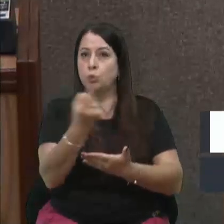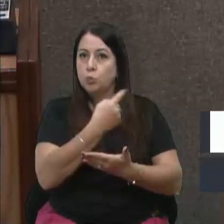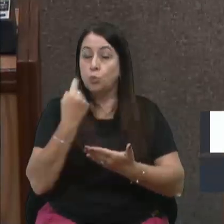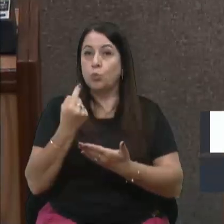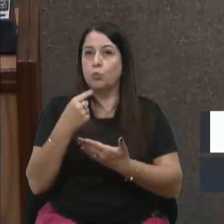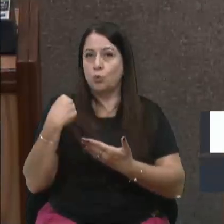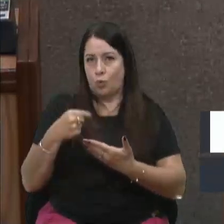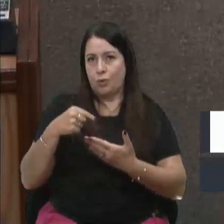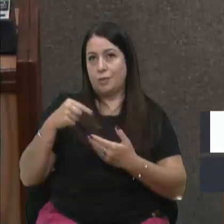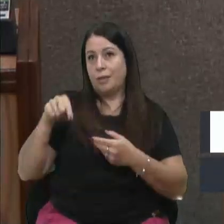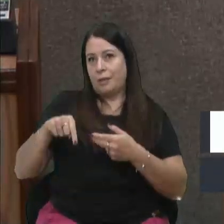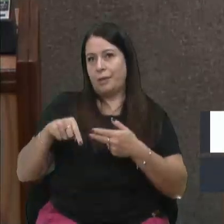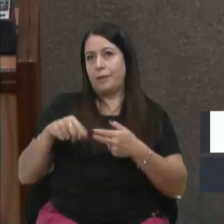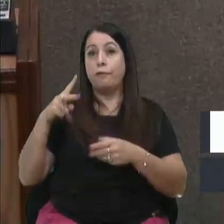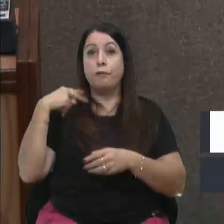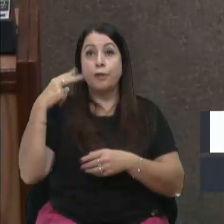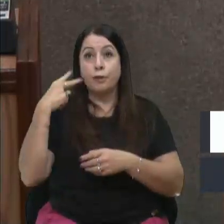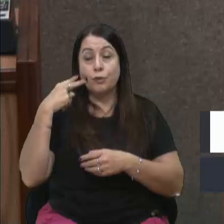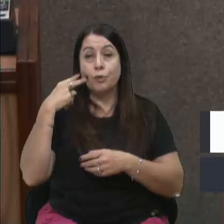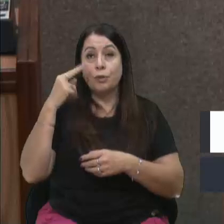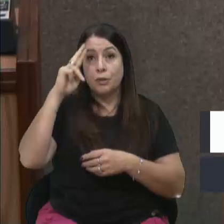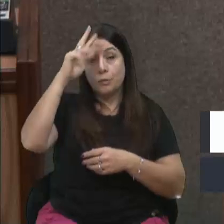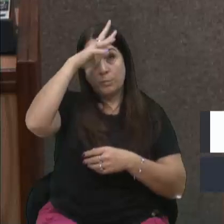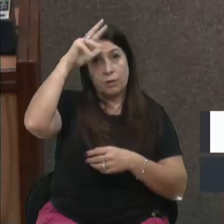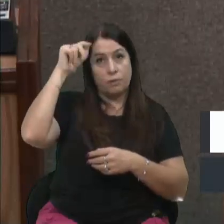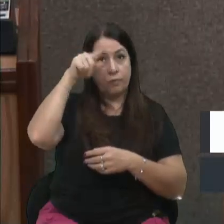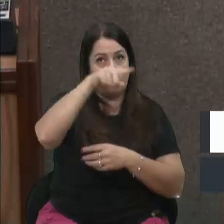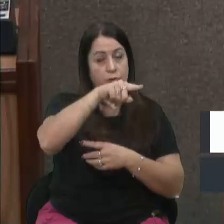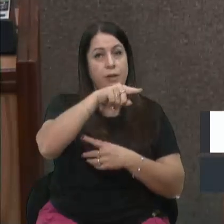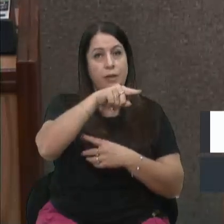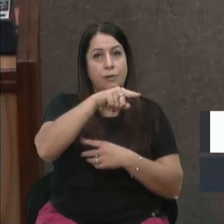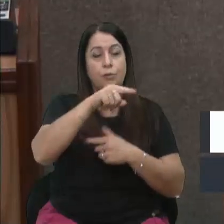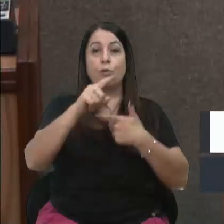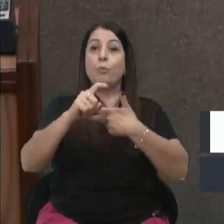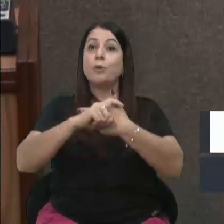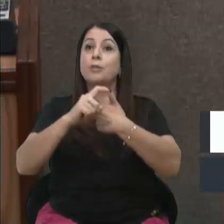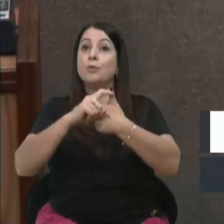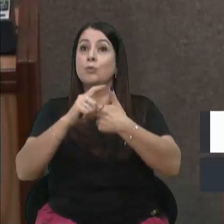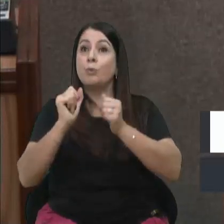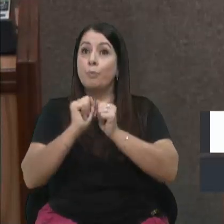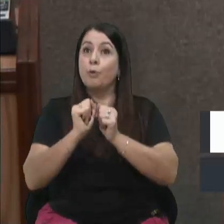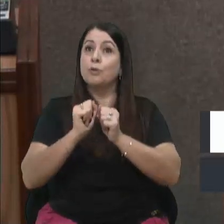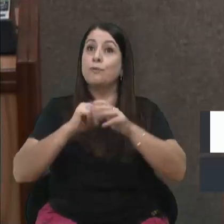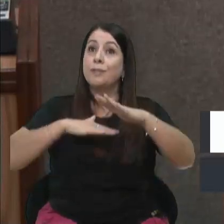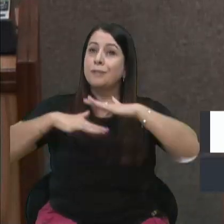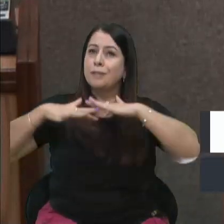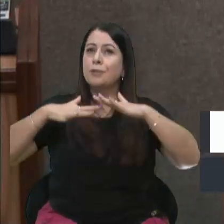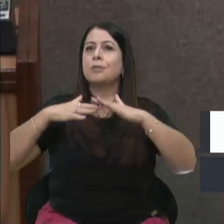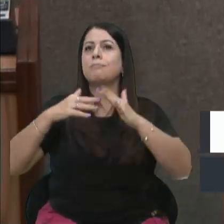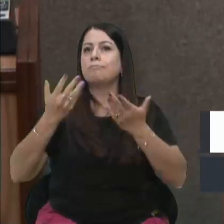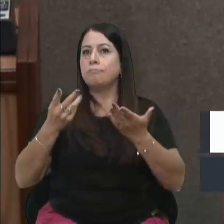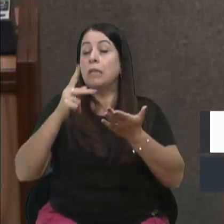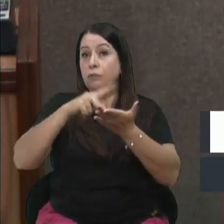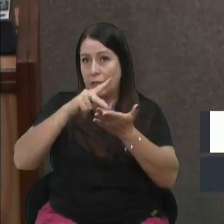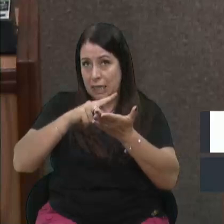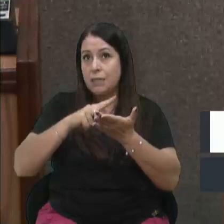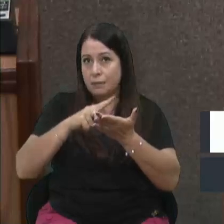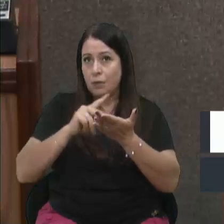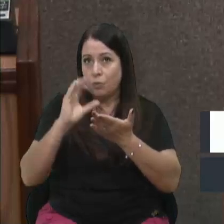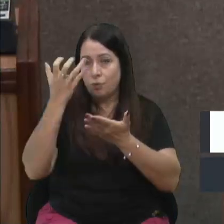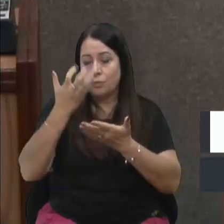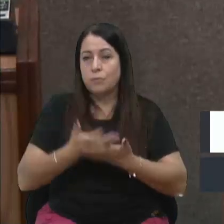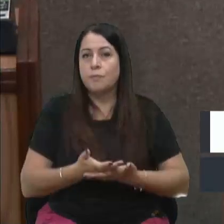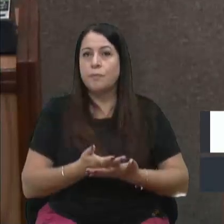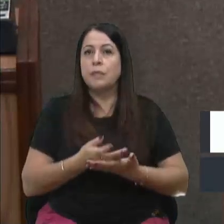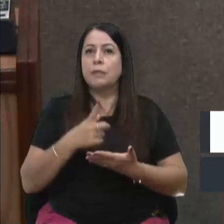aqui, enquanto legisladores, e o prefeito lá como executivo, possa fazer ações que sejam, de fato, efetivas. E